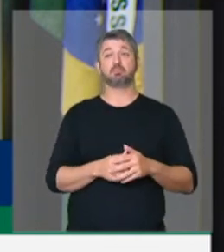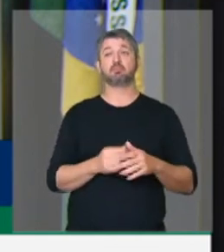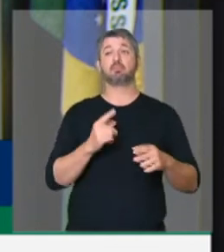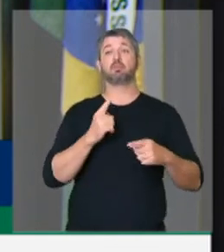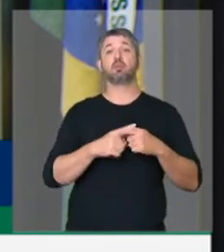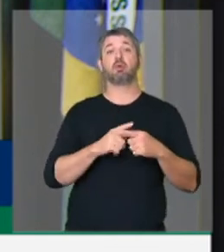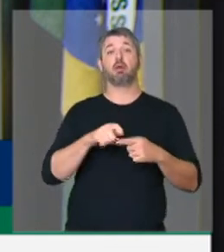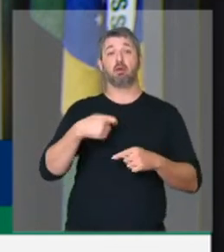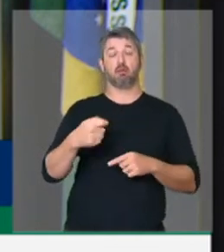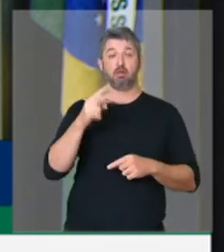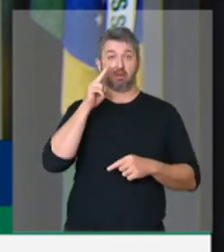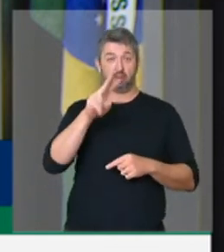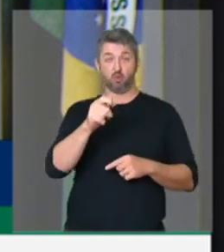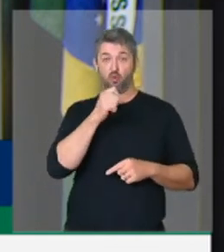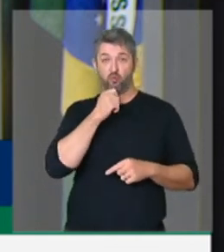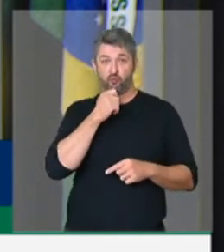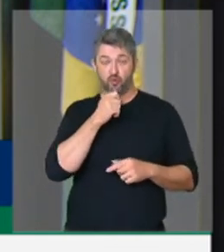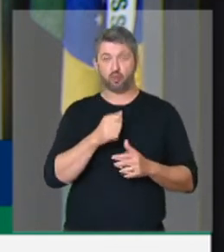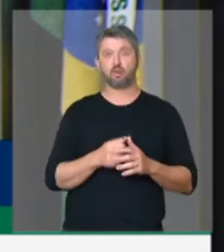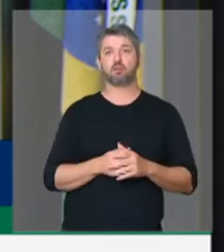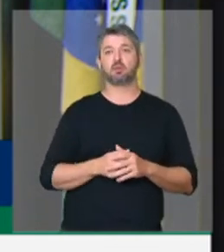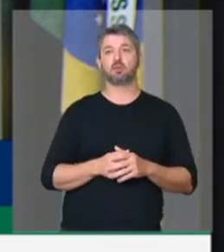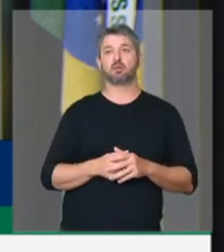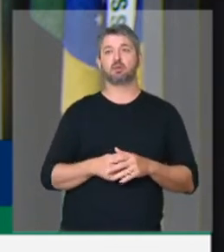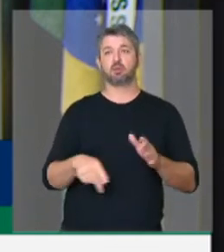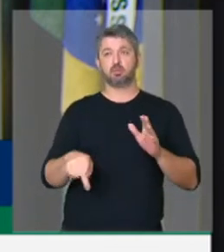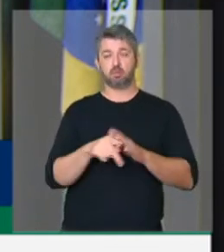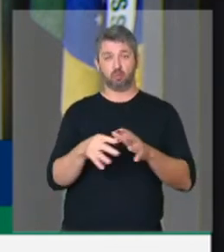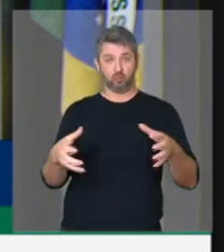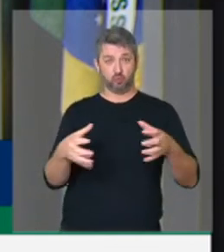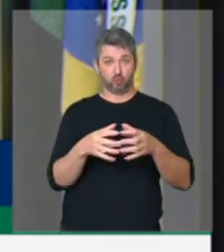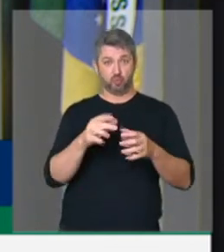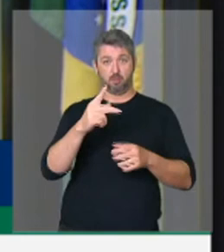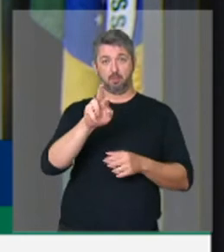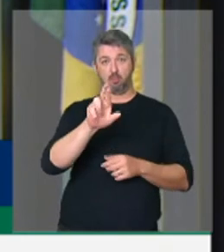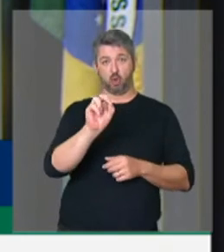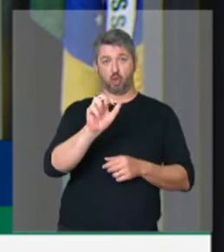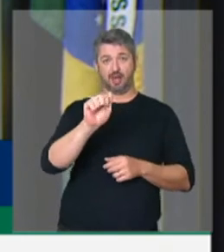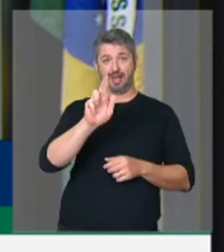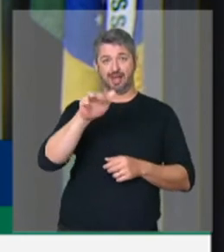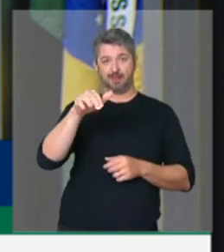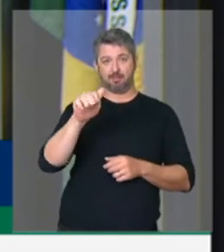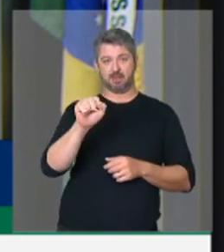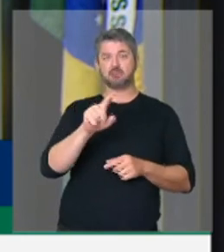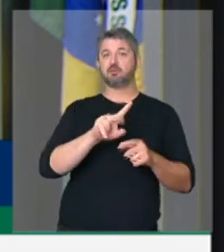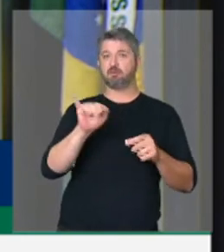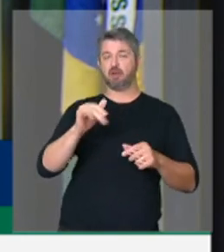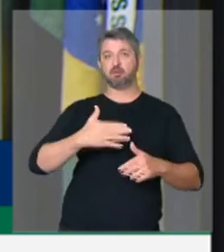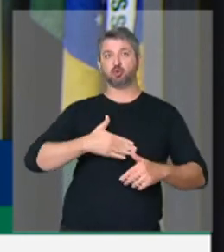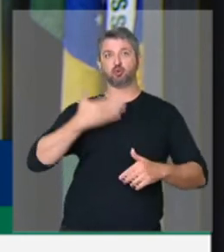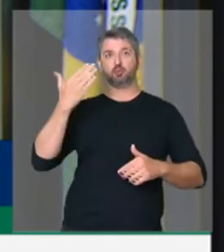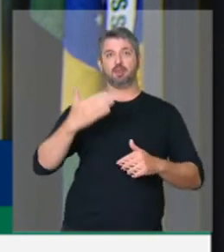não viu uma manifestação do movimento Pro Armas vai se surpreender.